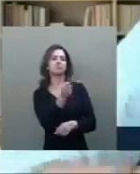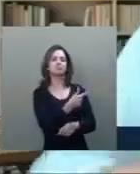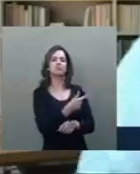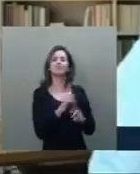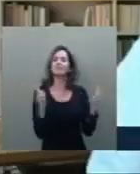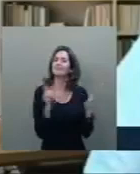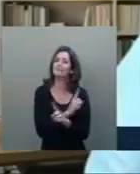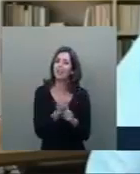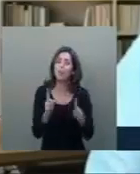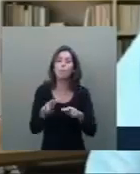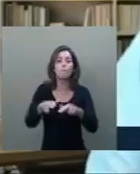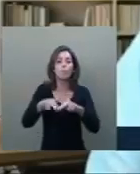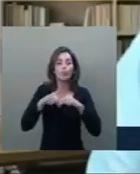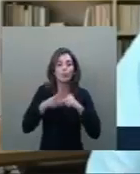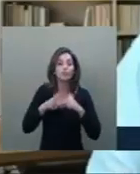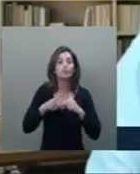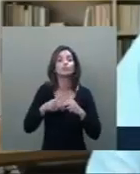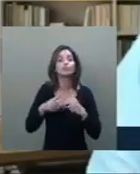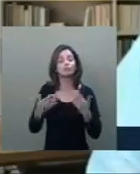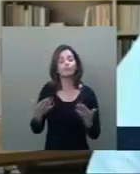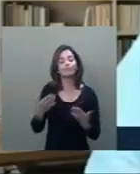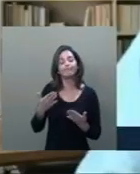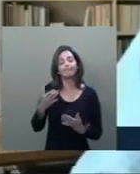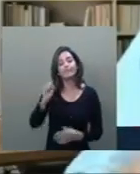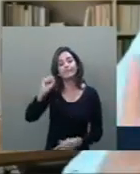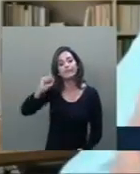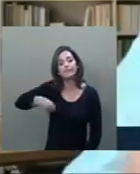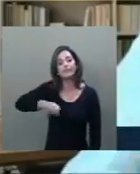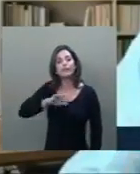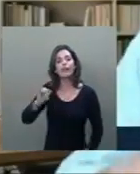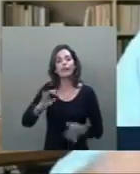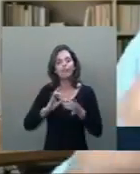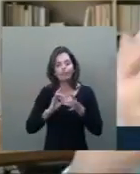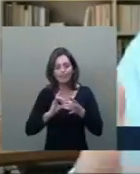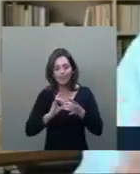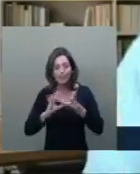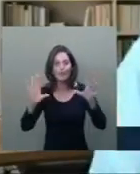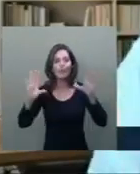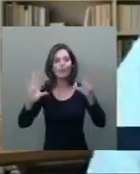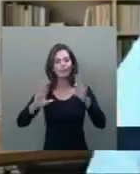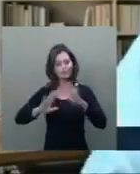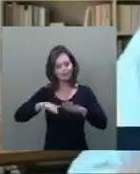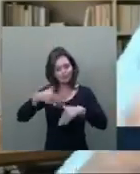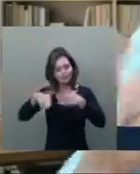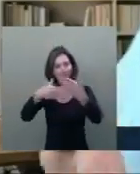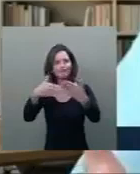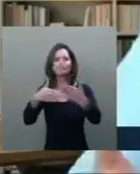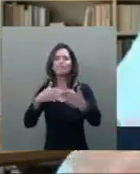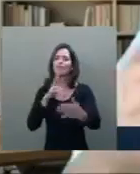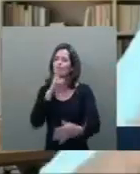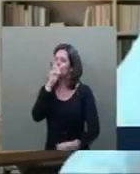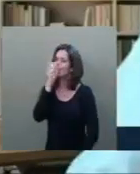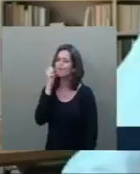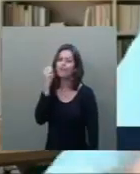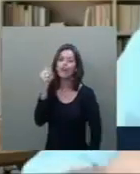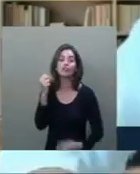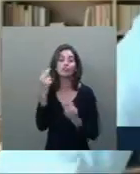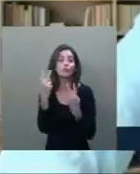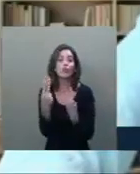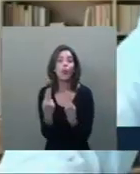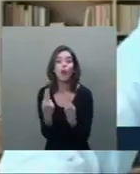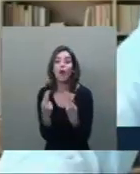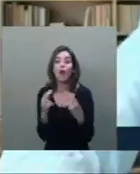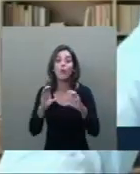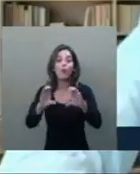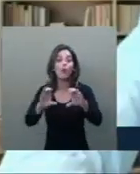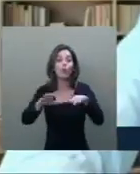vamos ampliar sim, a democracia vai sair fortalecida. Como ampliamos a Constituinte, as